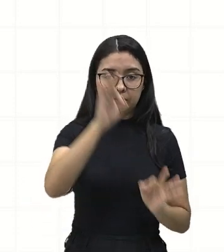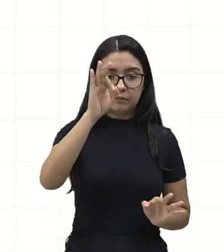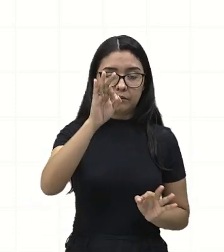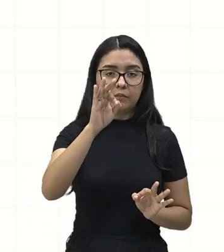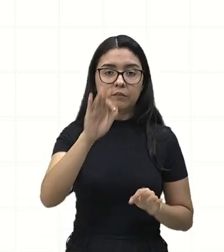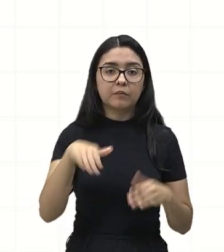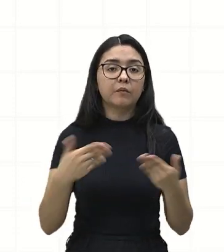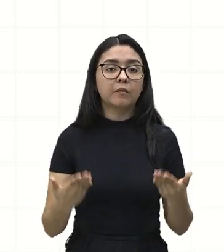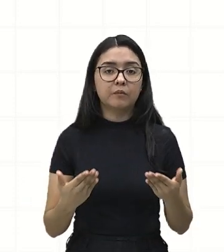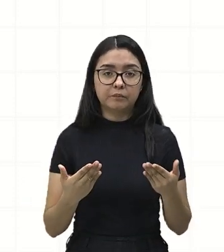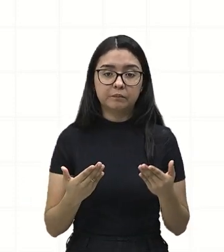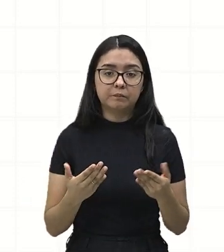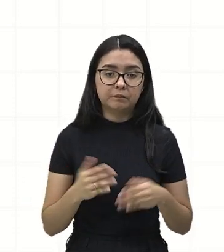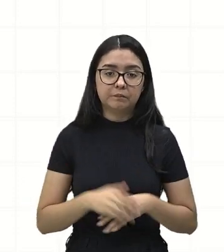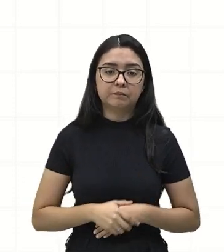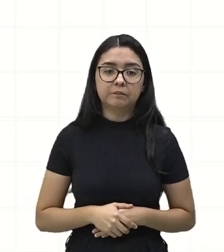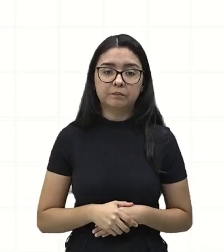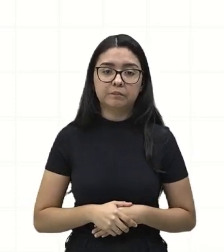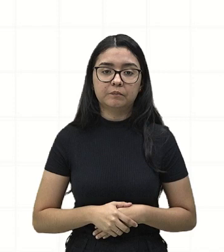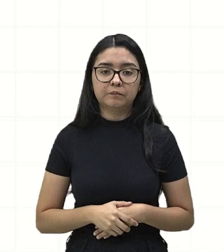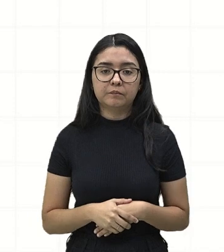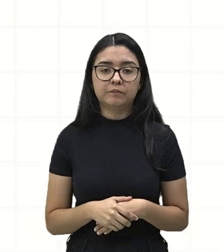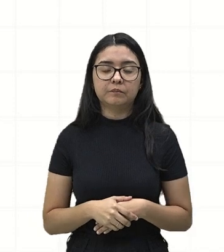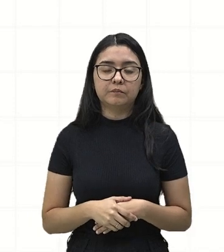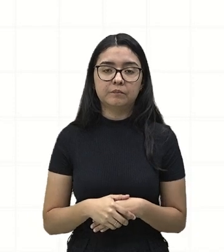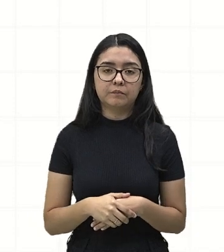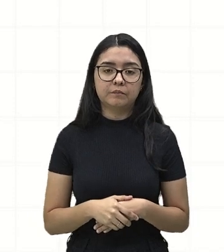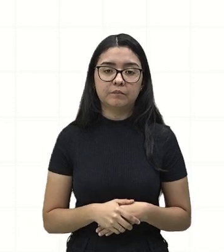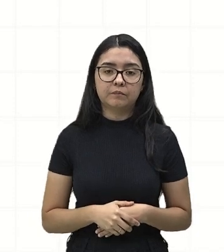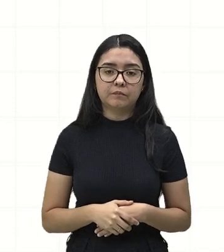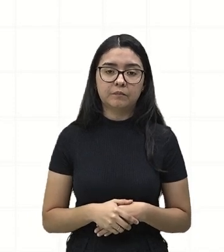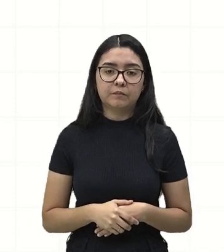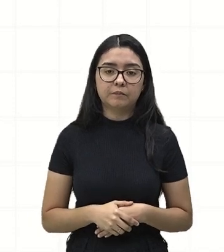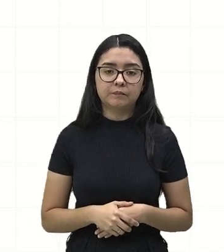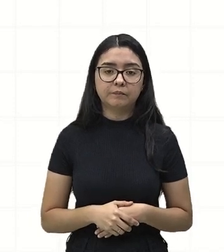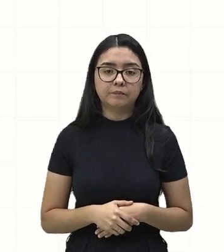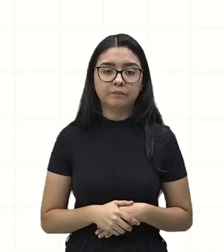quanto? Ele vai medir exatamente, escrever em vermelho,